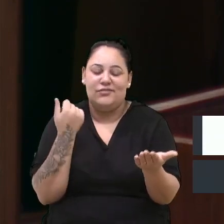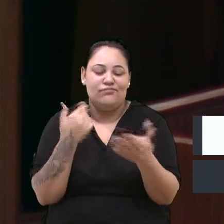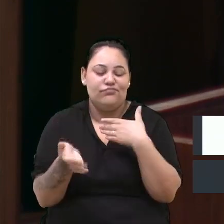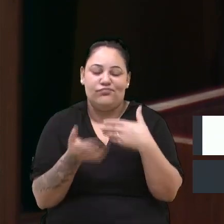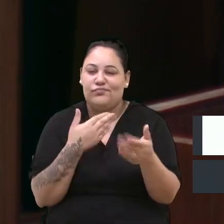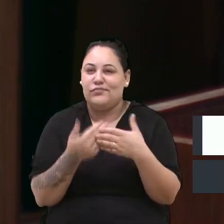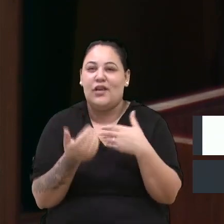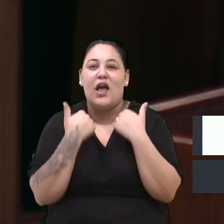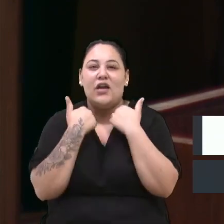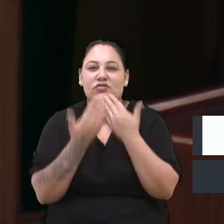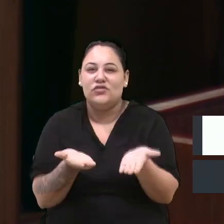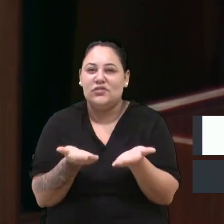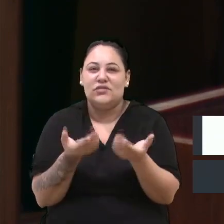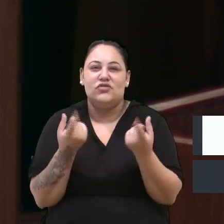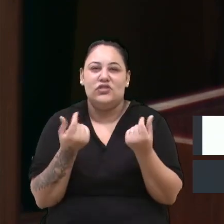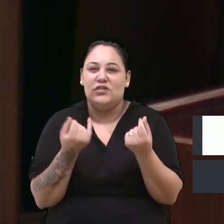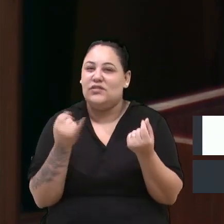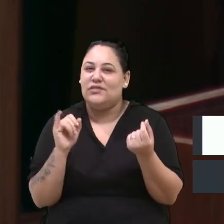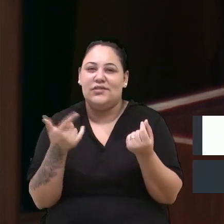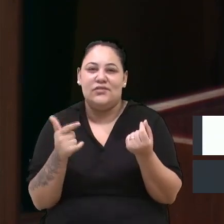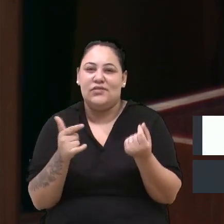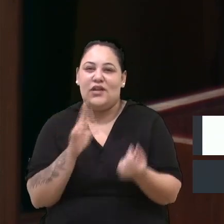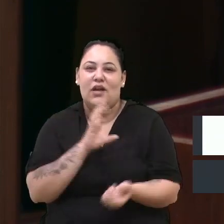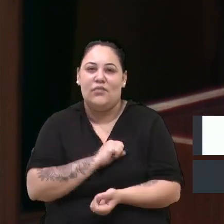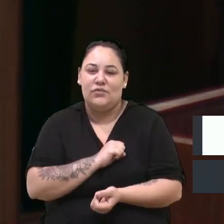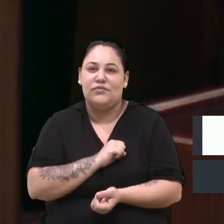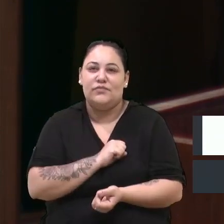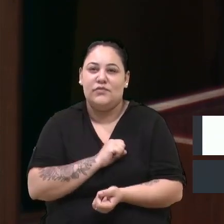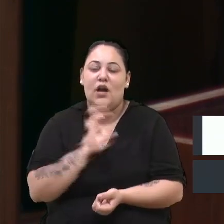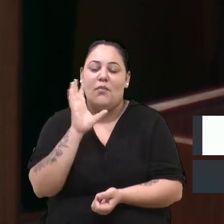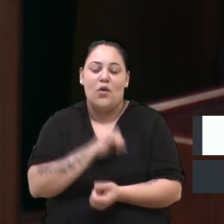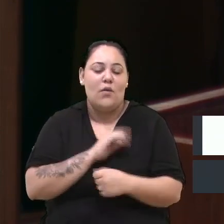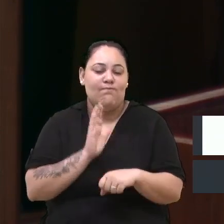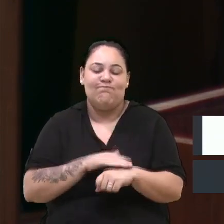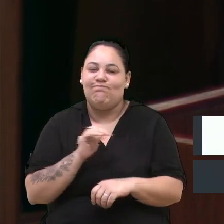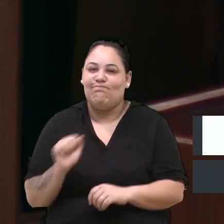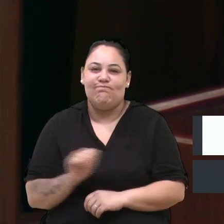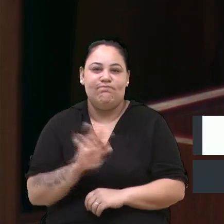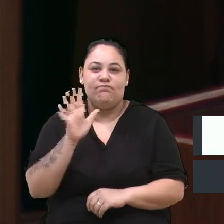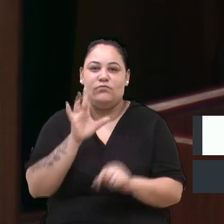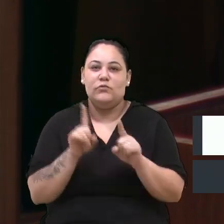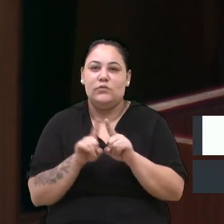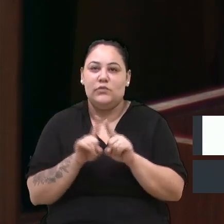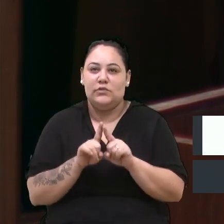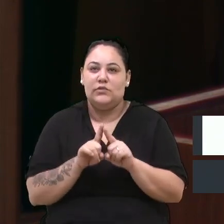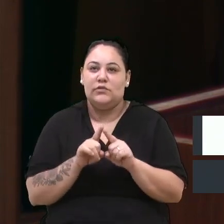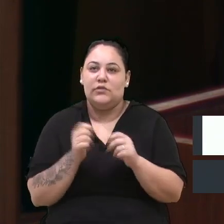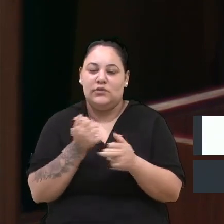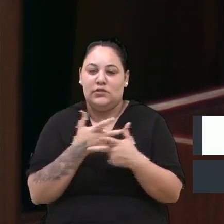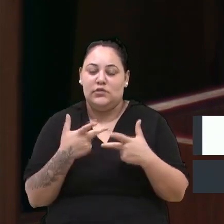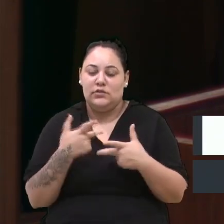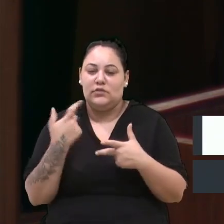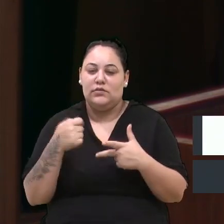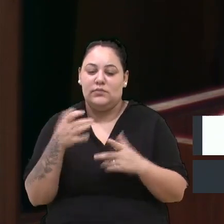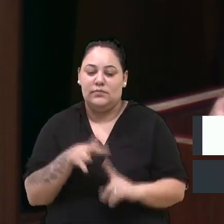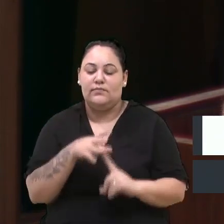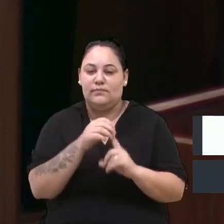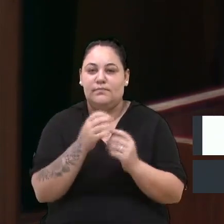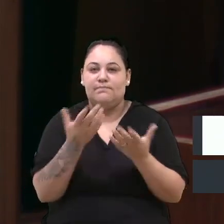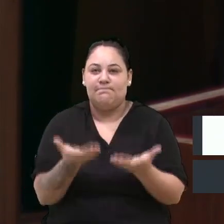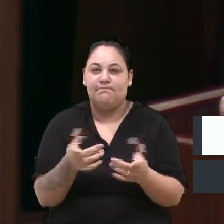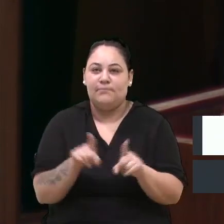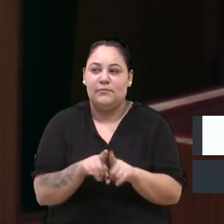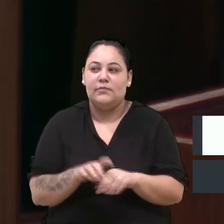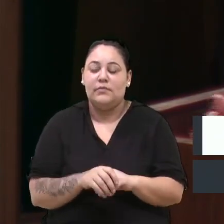adianta dinheiro onde não tem amor. O amor é a maior riqueza e é esse que nós temos que dar ênfase. E também quero